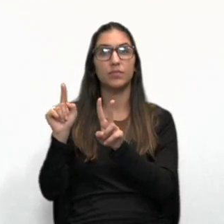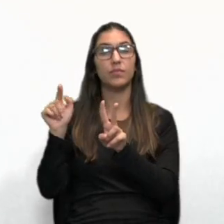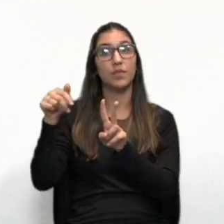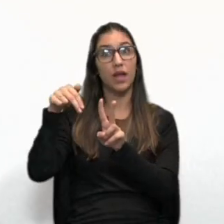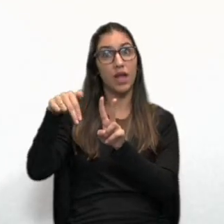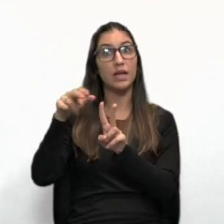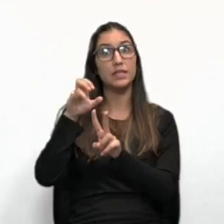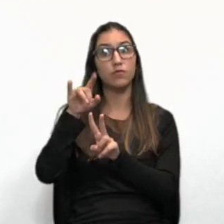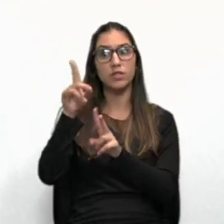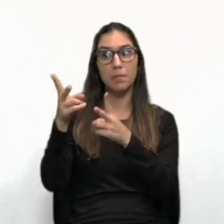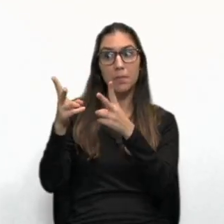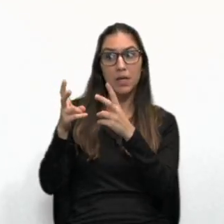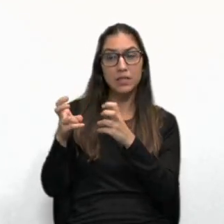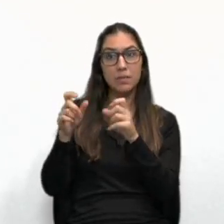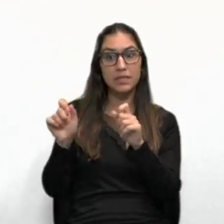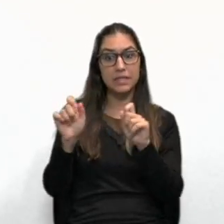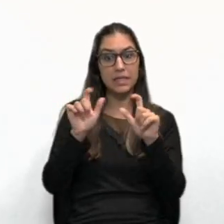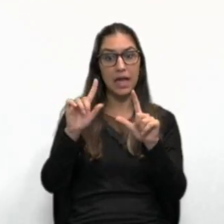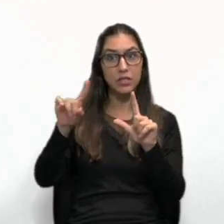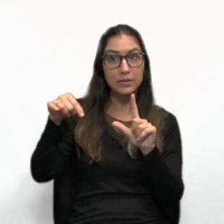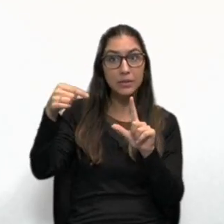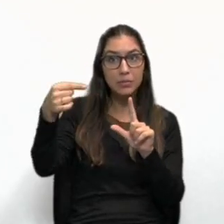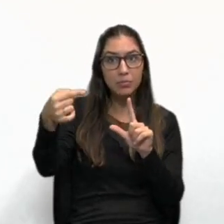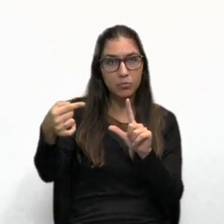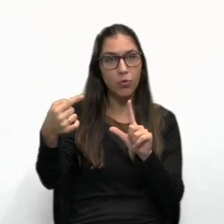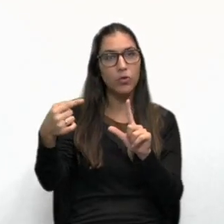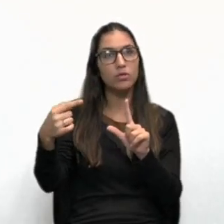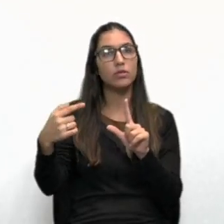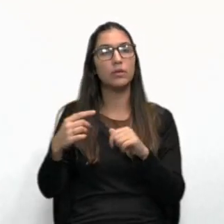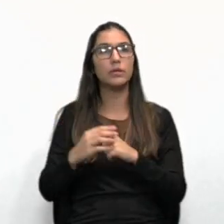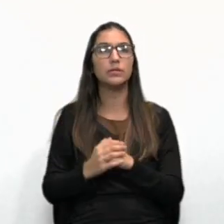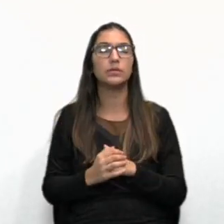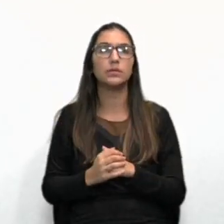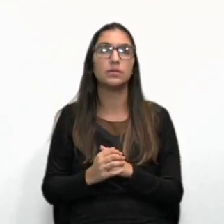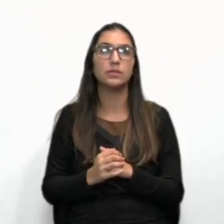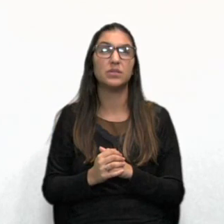Esse N, se você observar no slide seguinte que a gente percorreu,